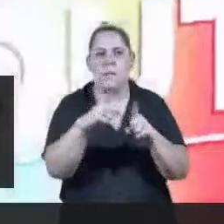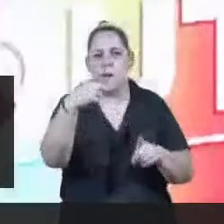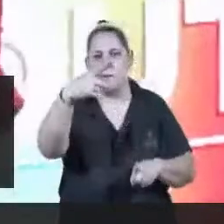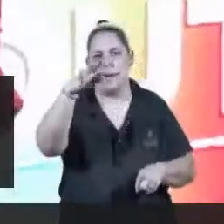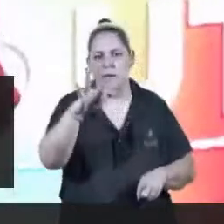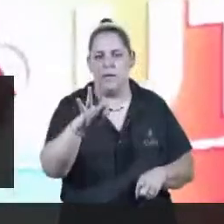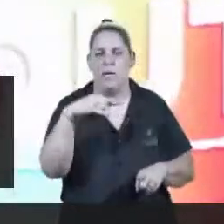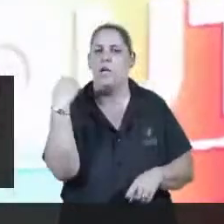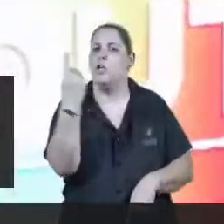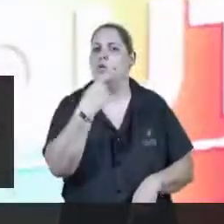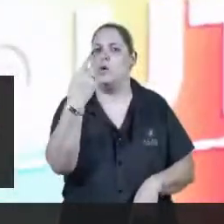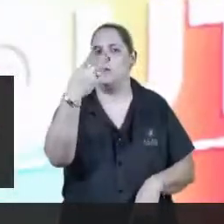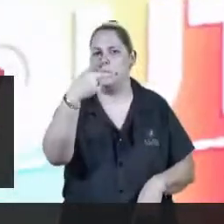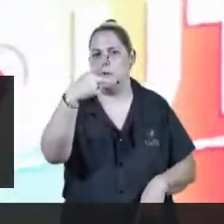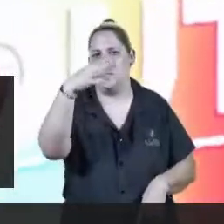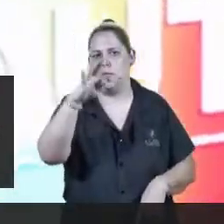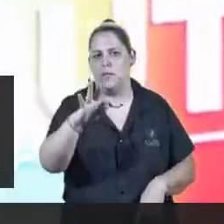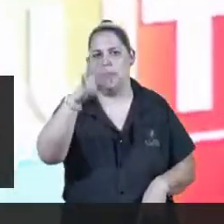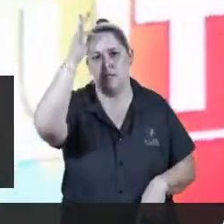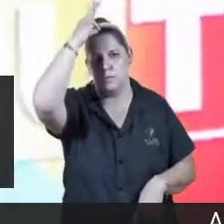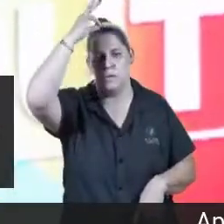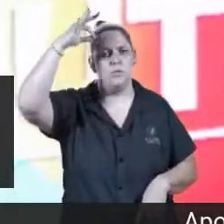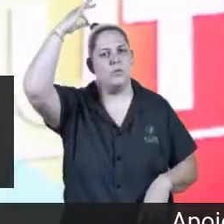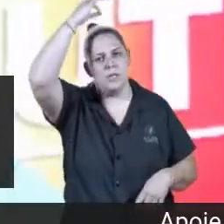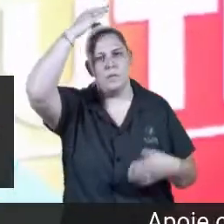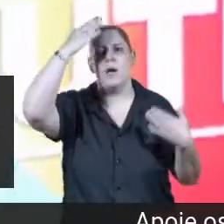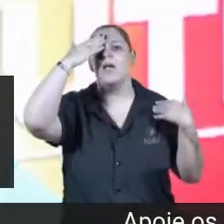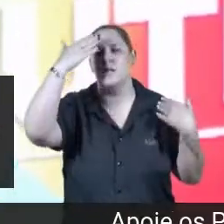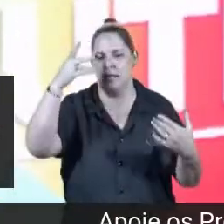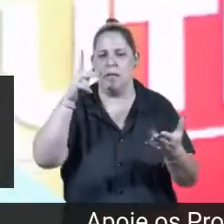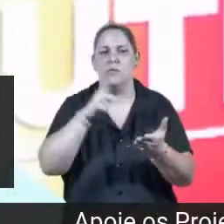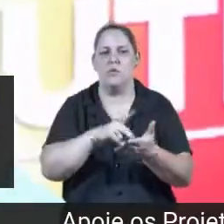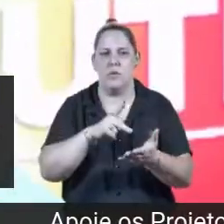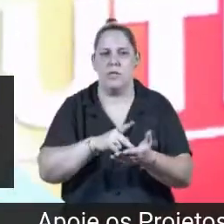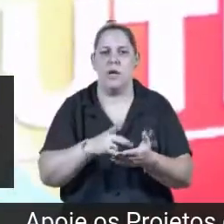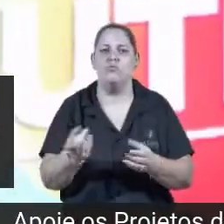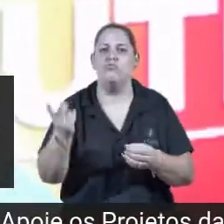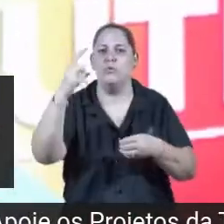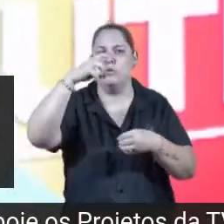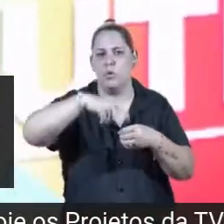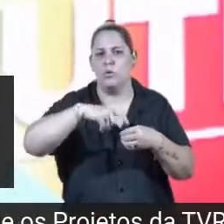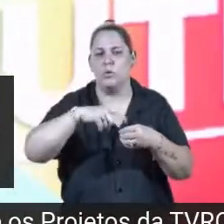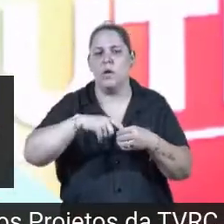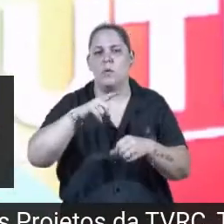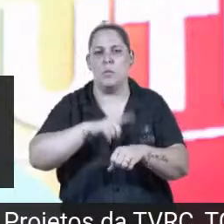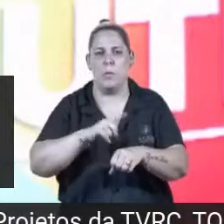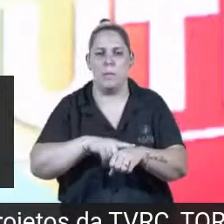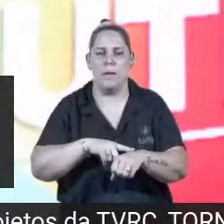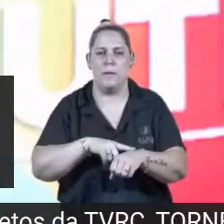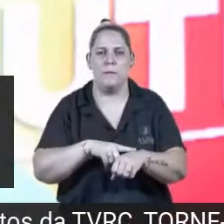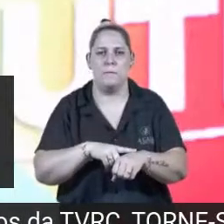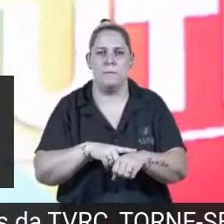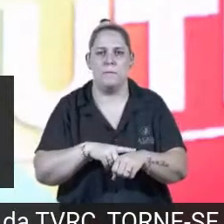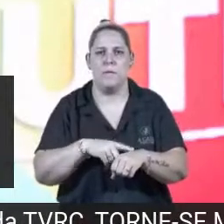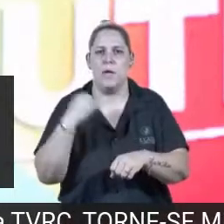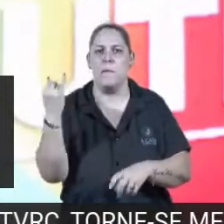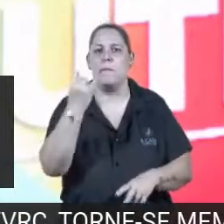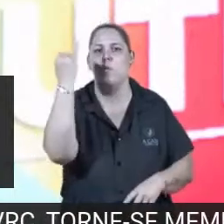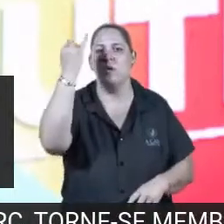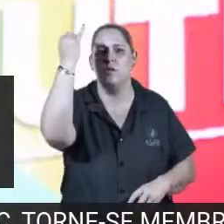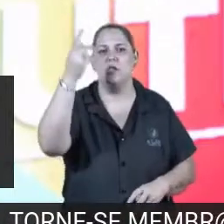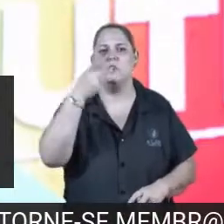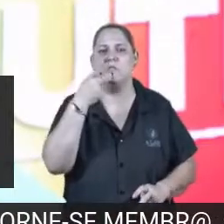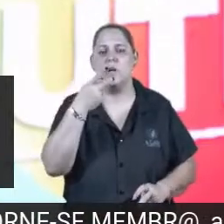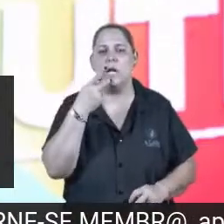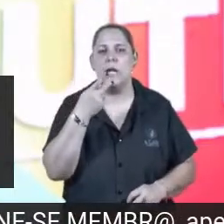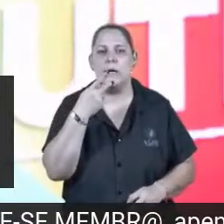agradecemos seu recado. Bom, e voltando aqui para mais esse momento, é importante frisar,